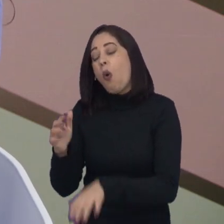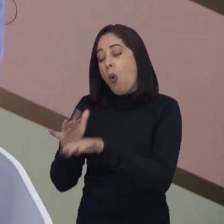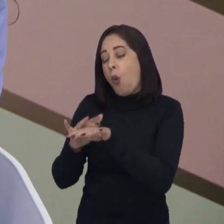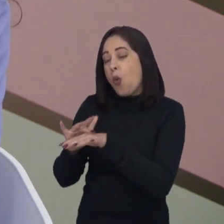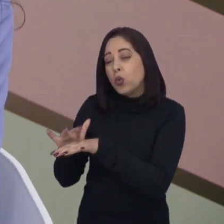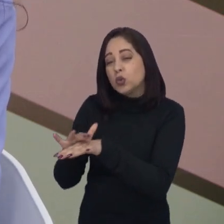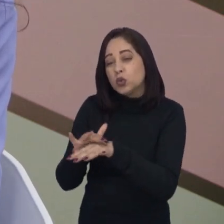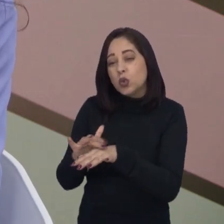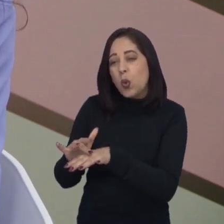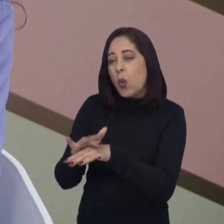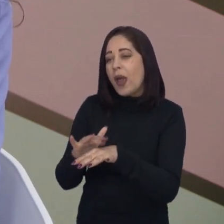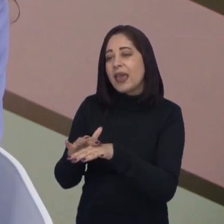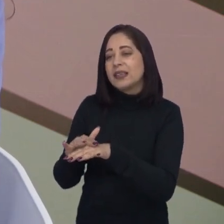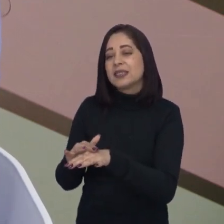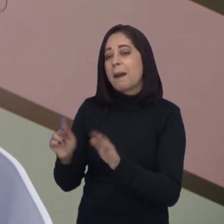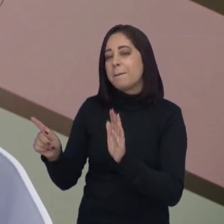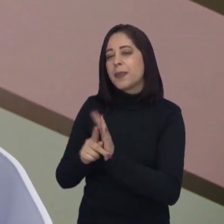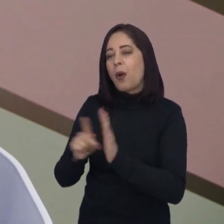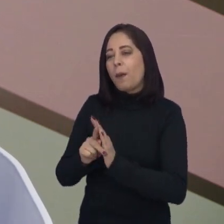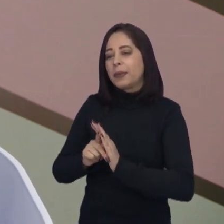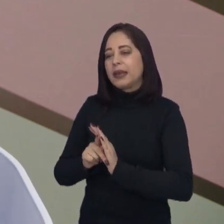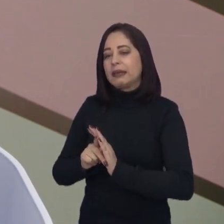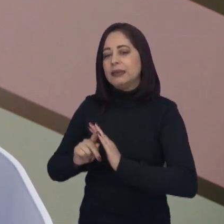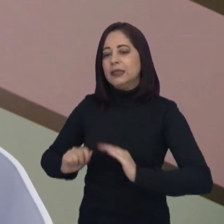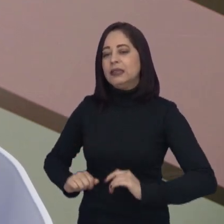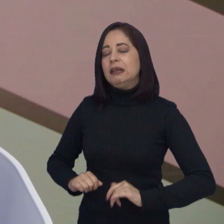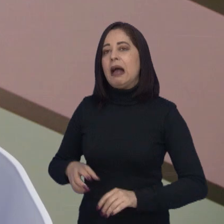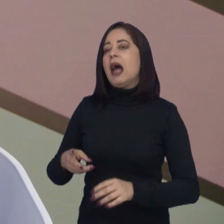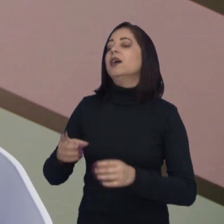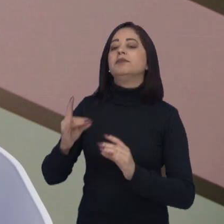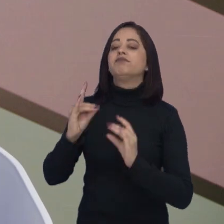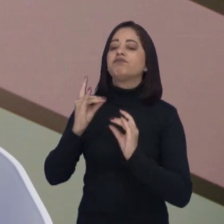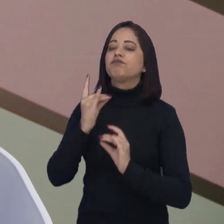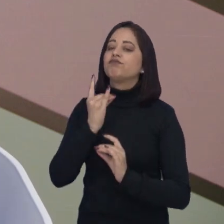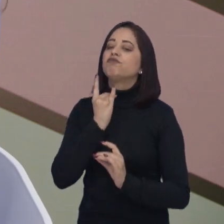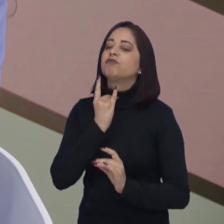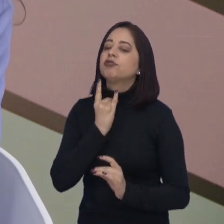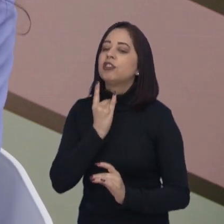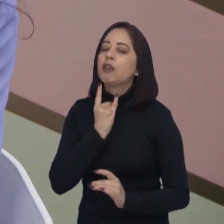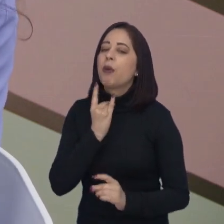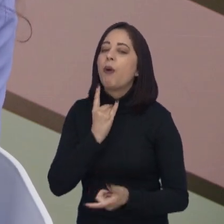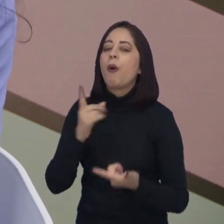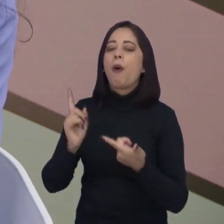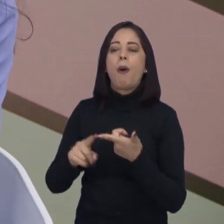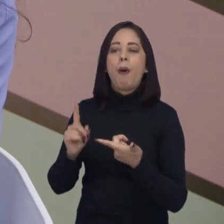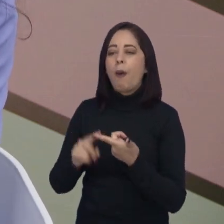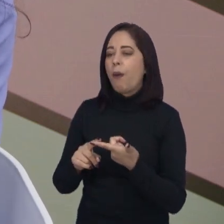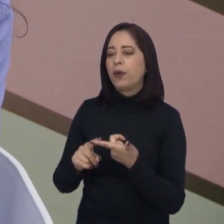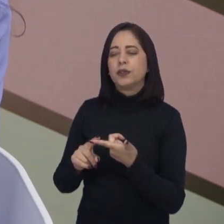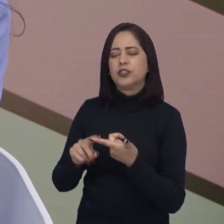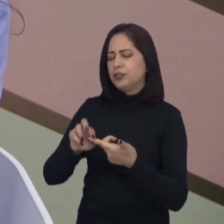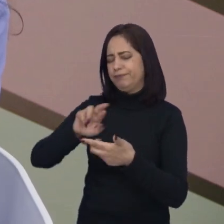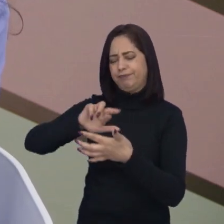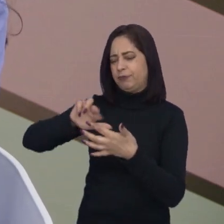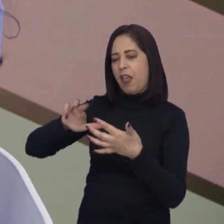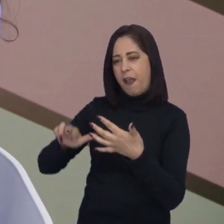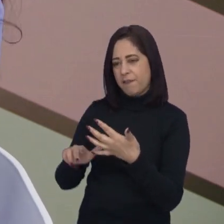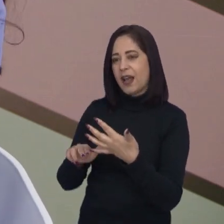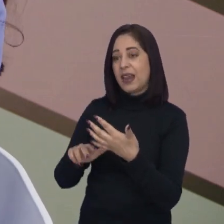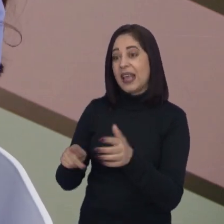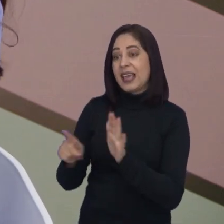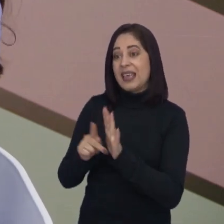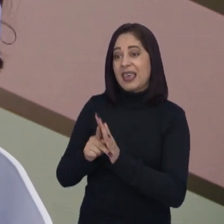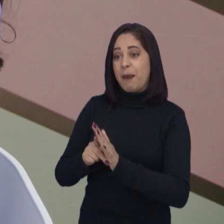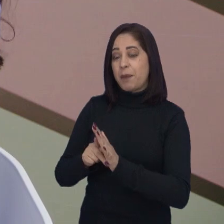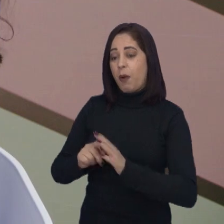doenças autoimunes, como tireoidite de Hashimoto, ou algumas doenças que são autoimunes